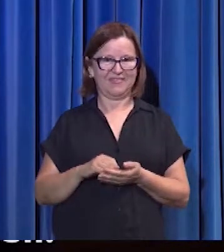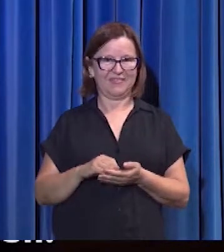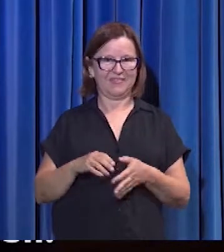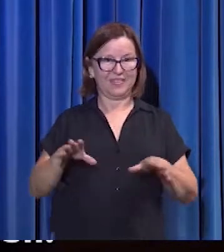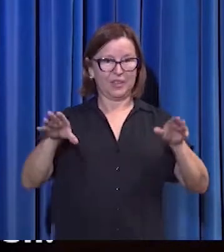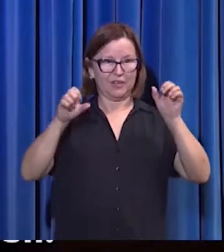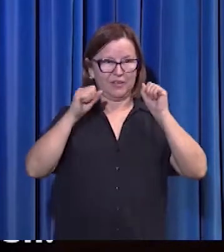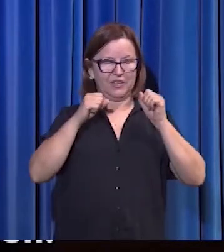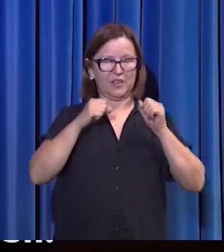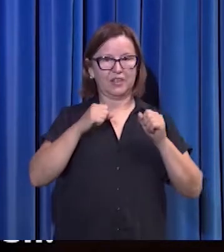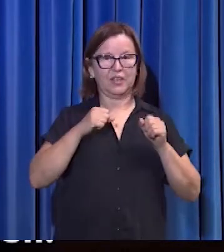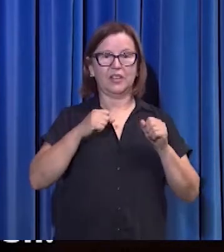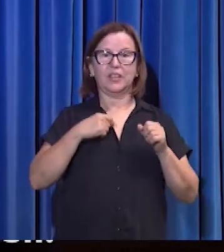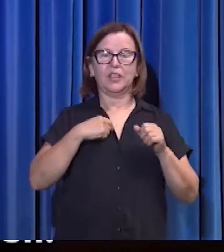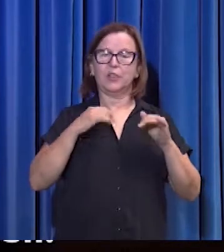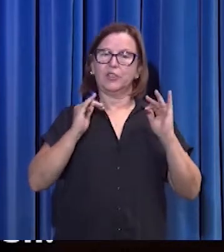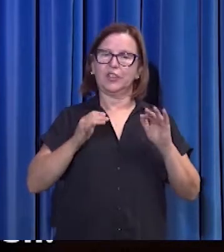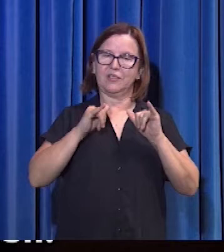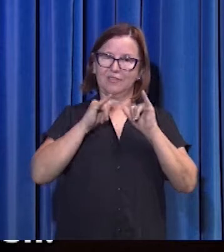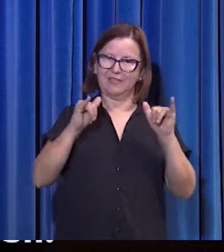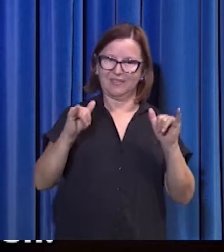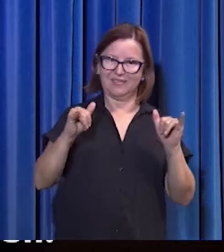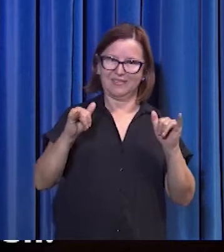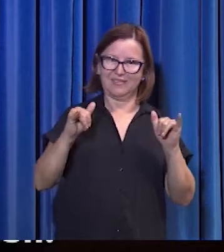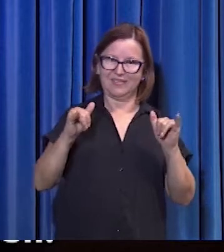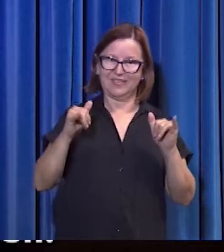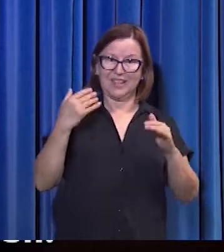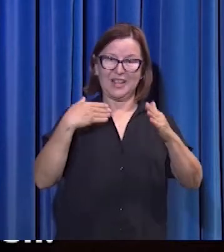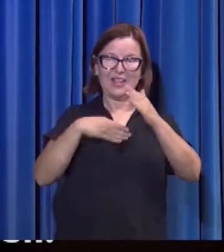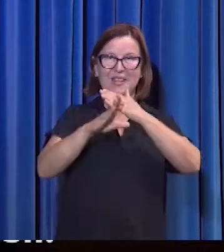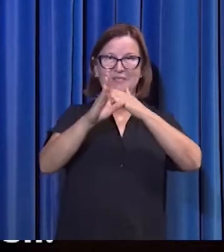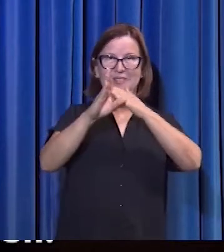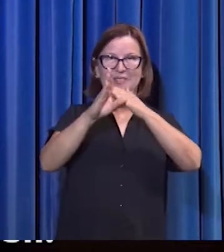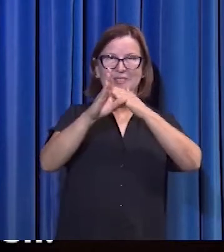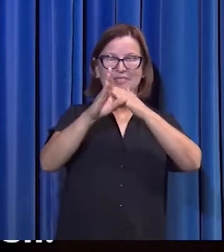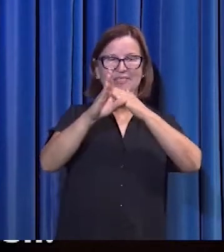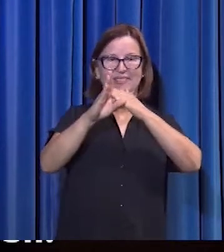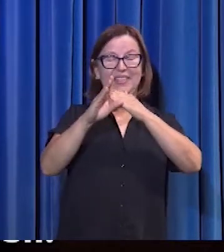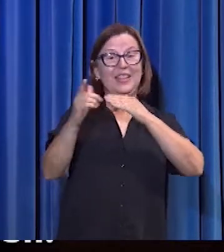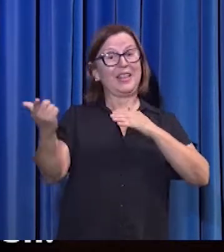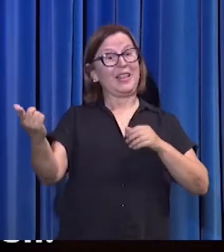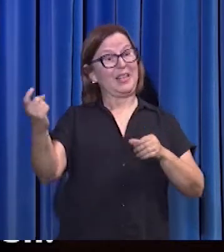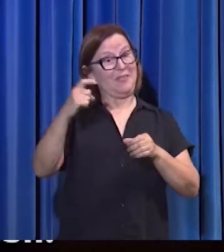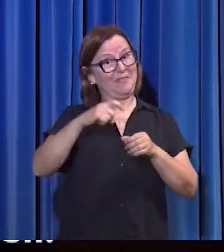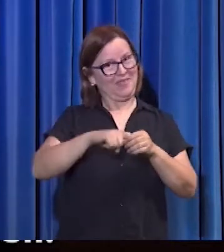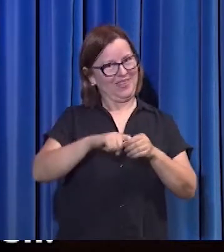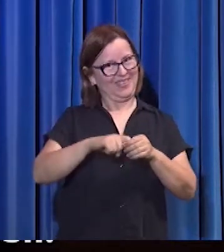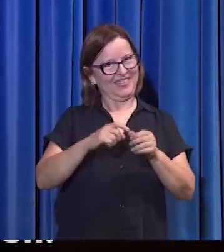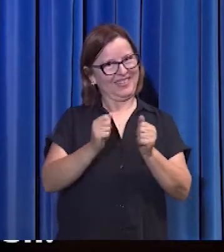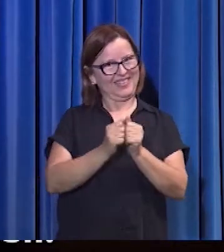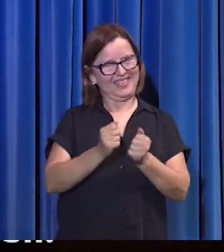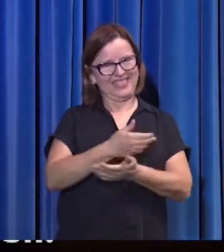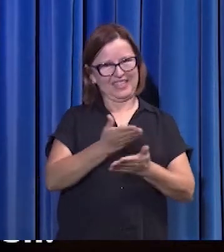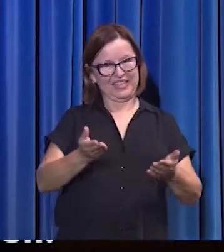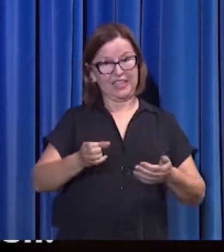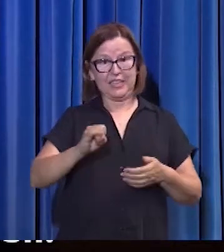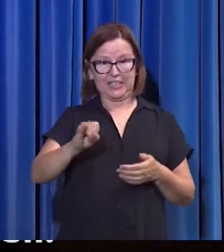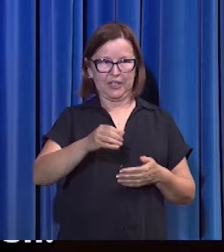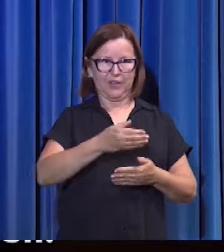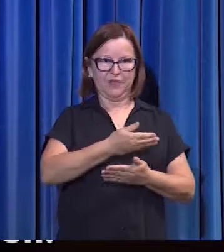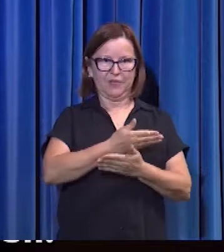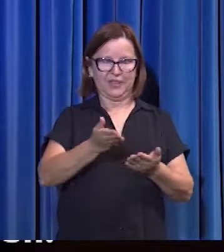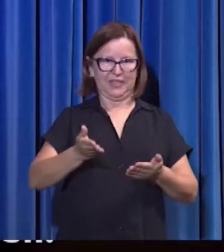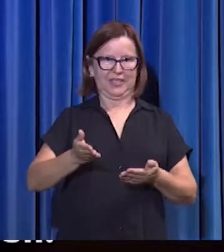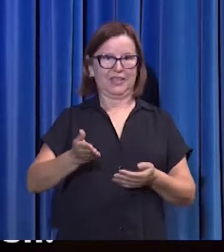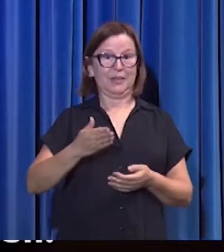Ouvistes que eu vos disse: vou e volto para junto de vós. Se me amasseis,